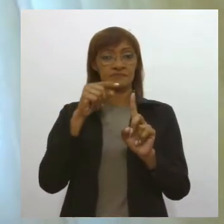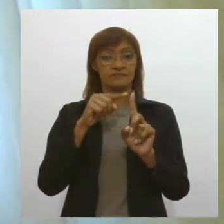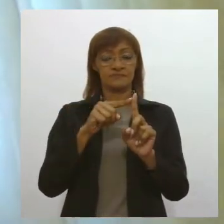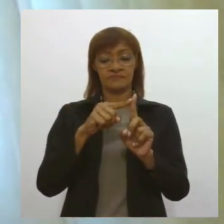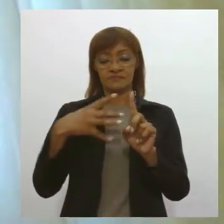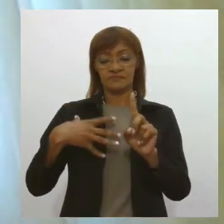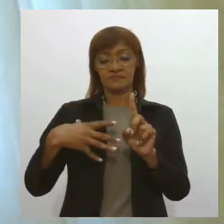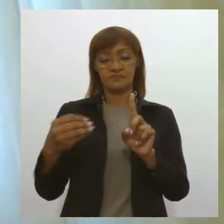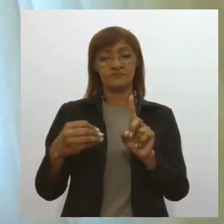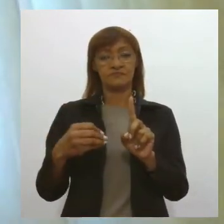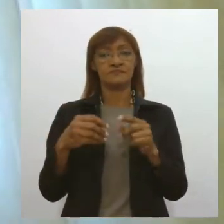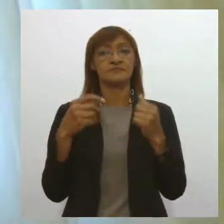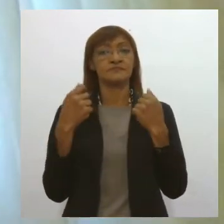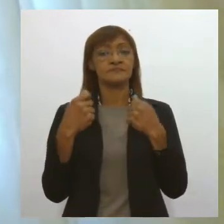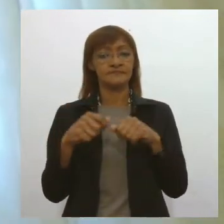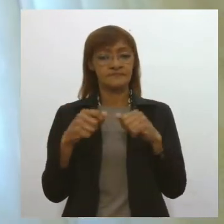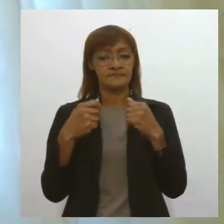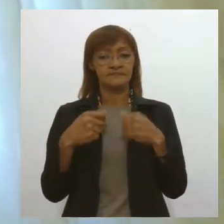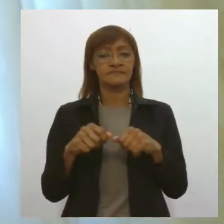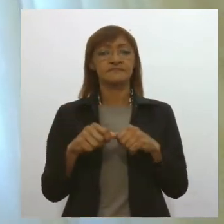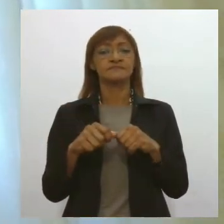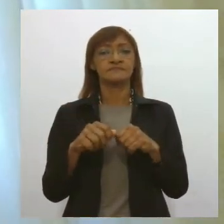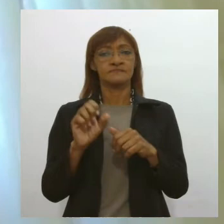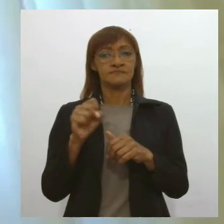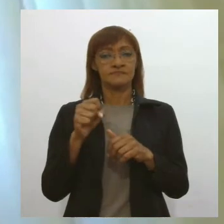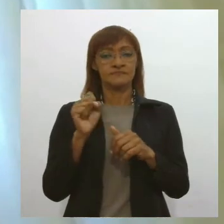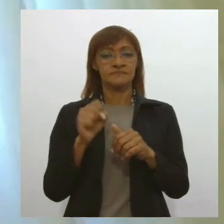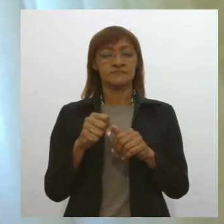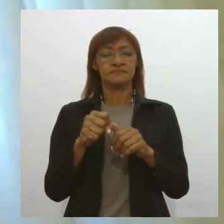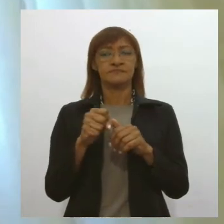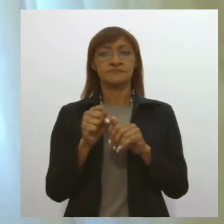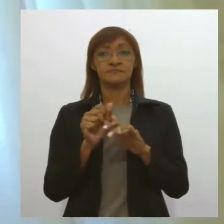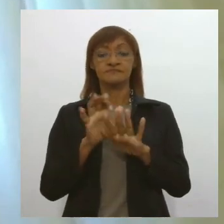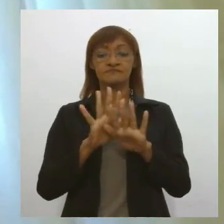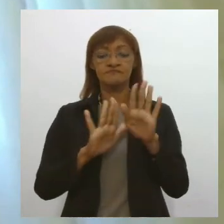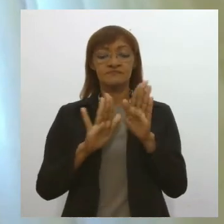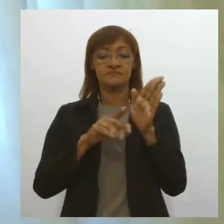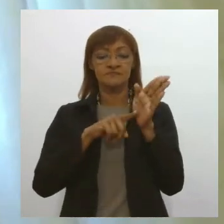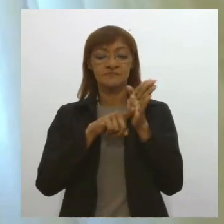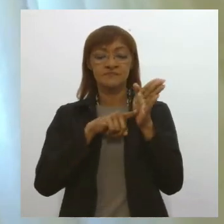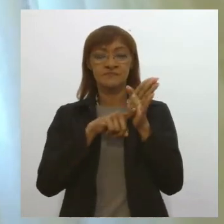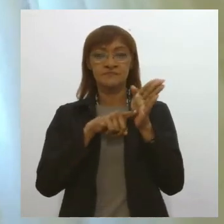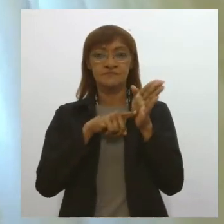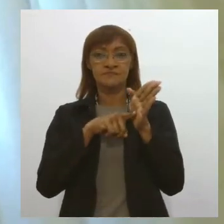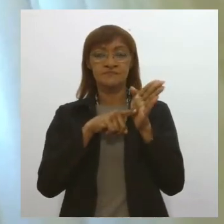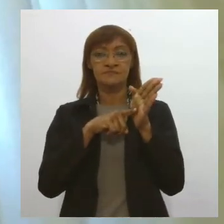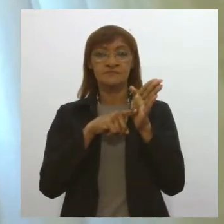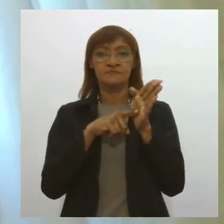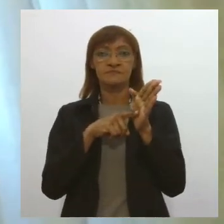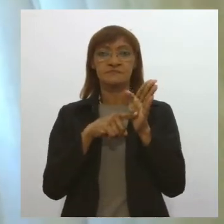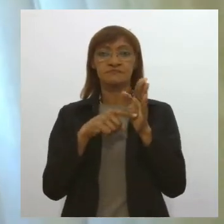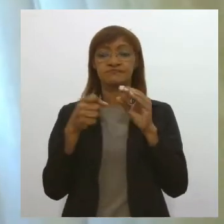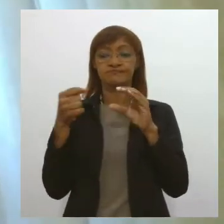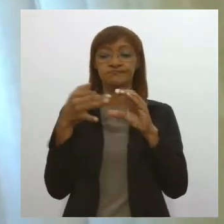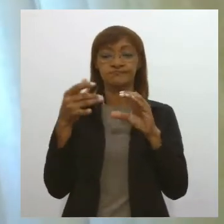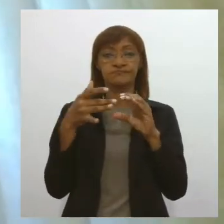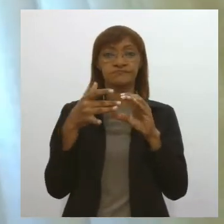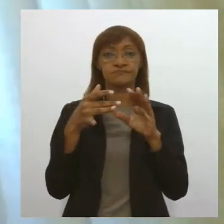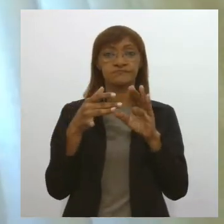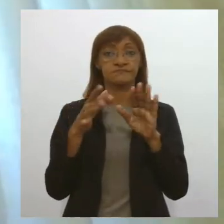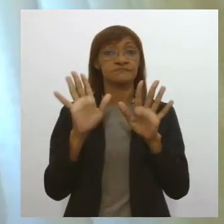precisa realmente ser muito mais estudada, né? A gente ainda tem poucos estudos a respeito,